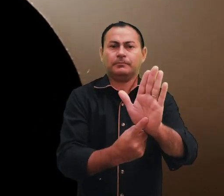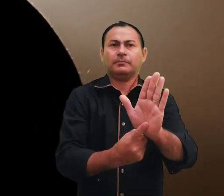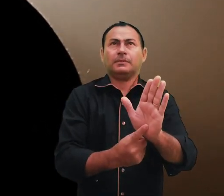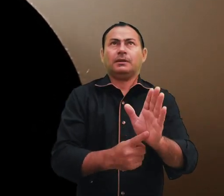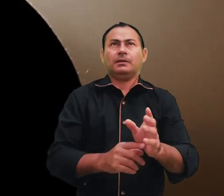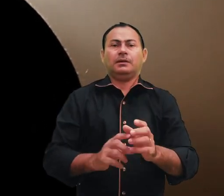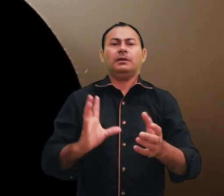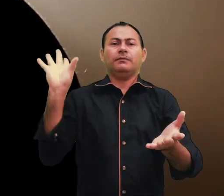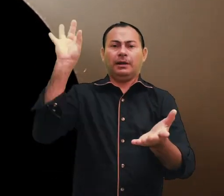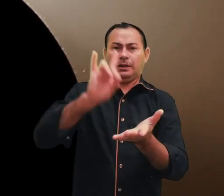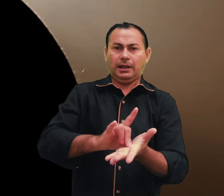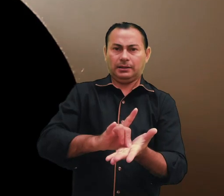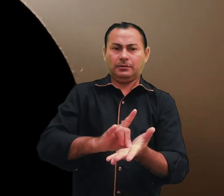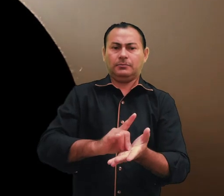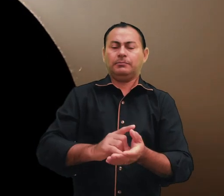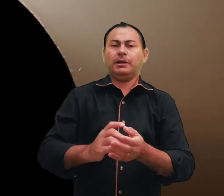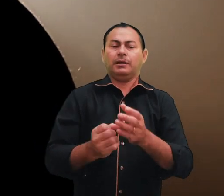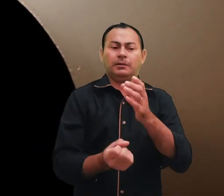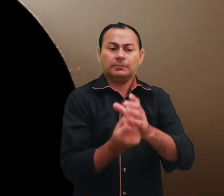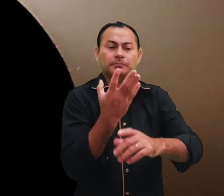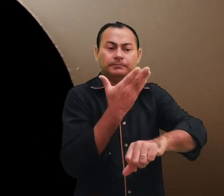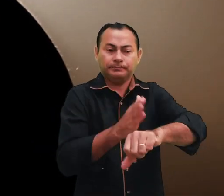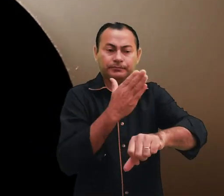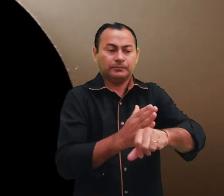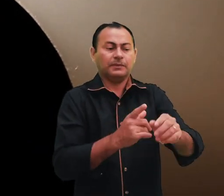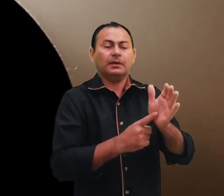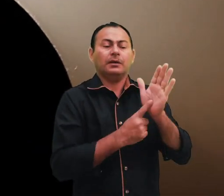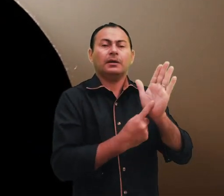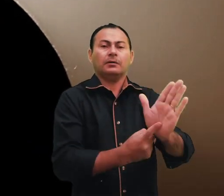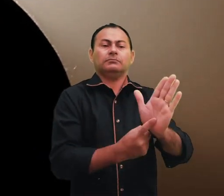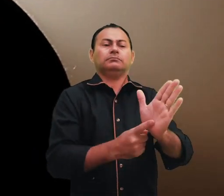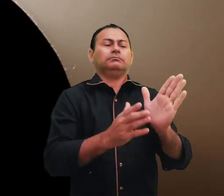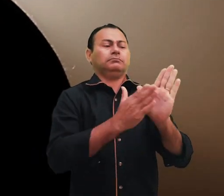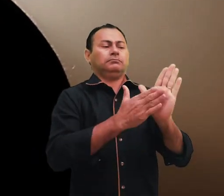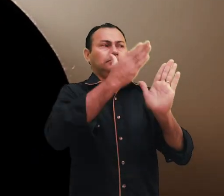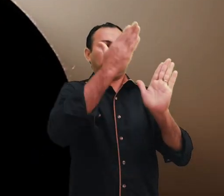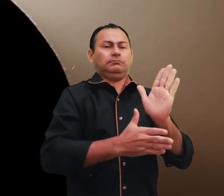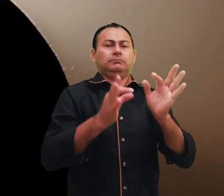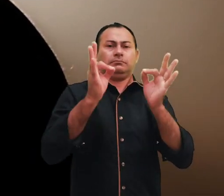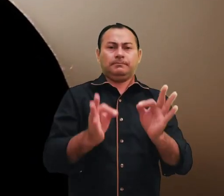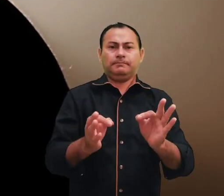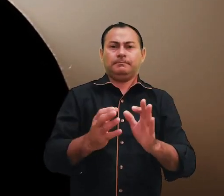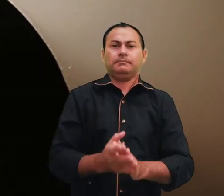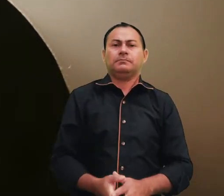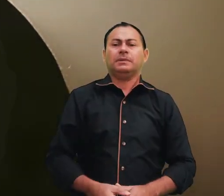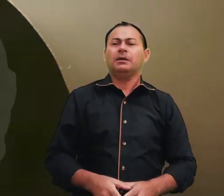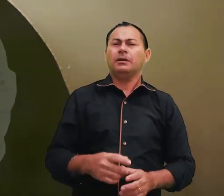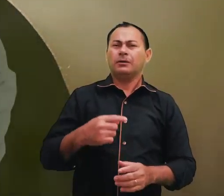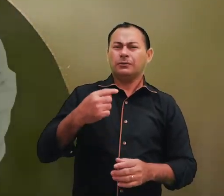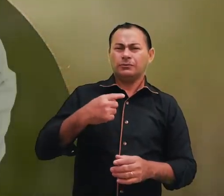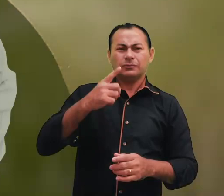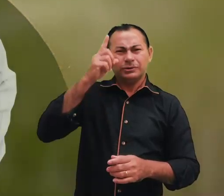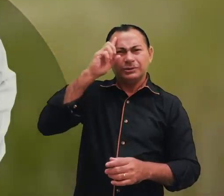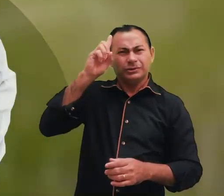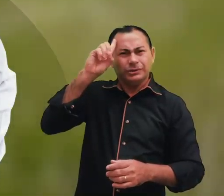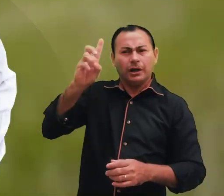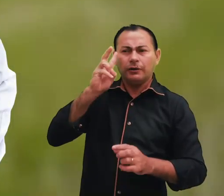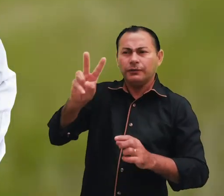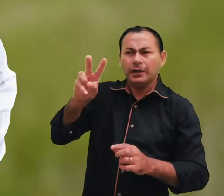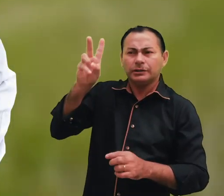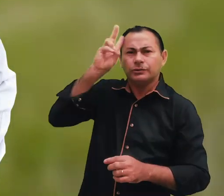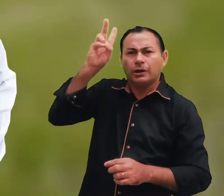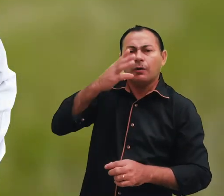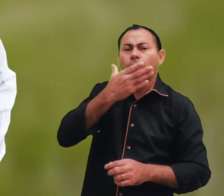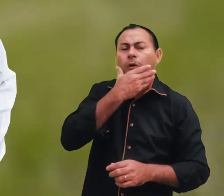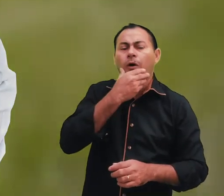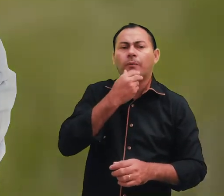e validada pelas obras que comprovam sua autenticidade. Uma vez ouvi a história de um homem que